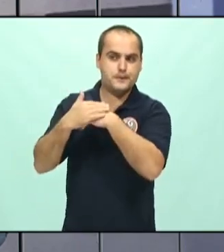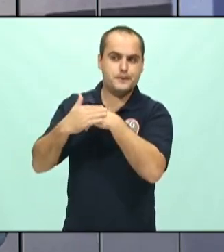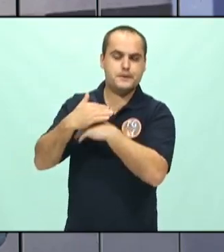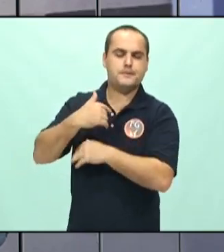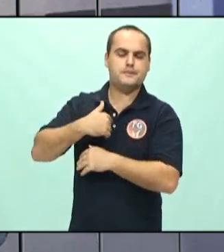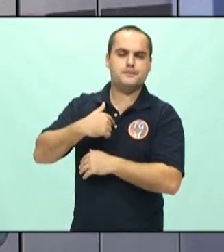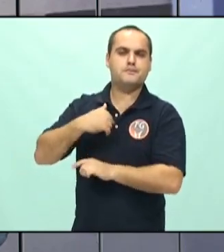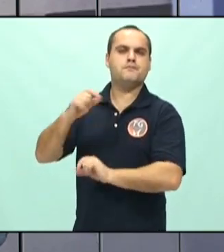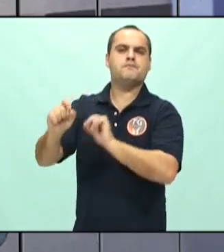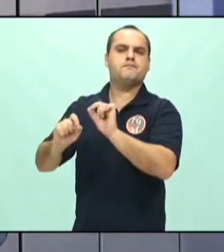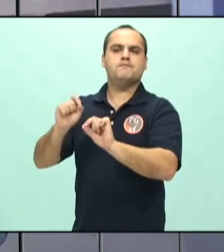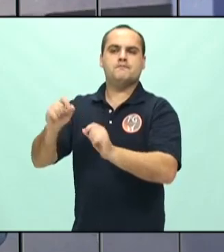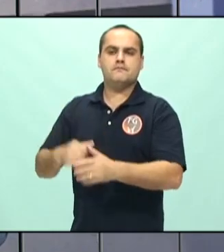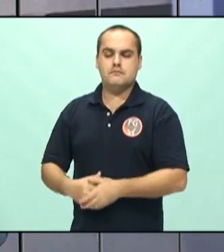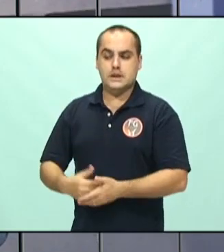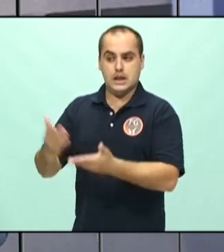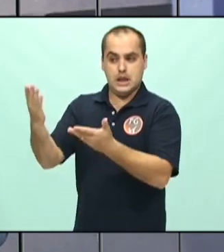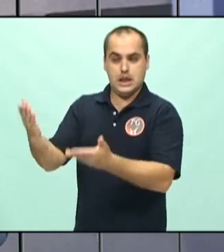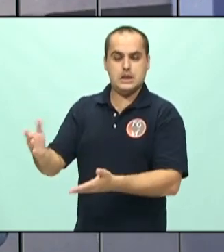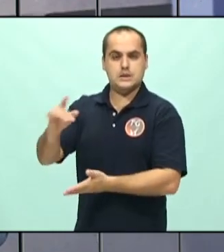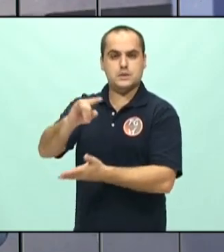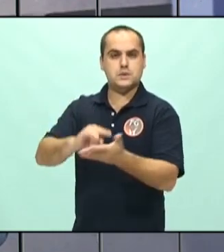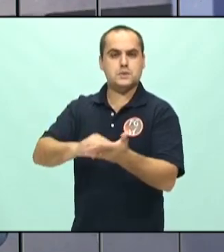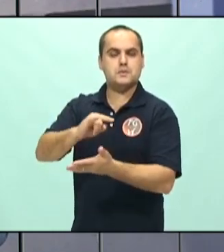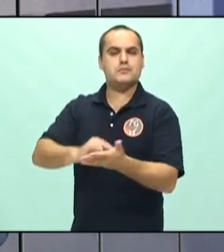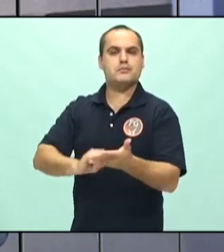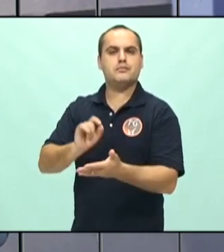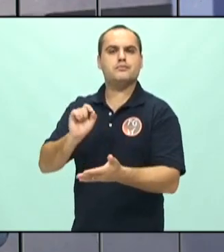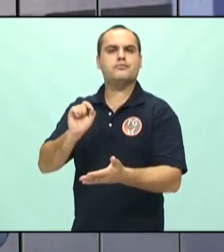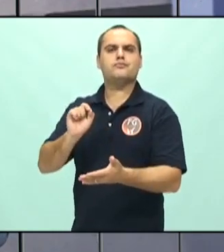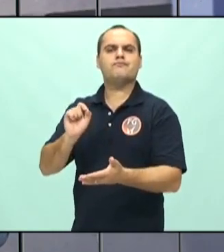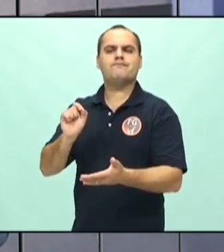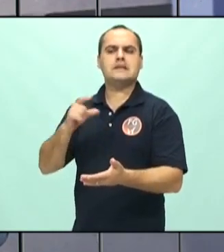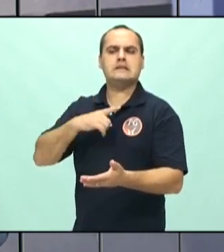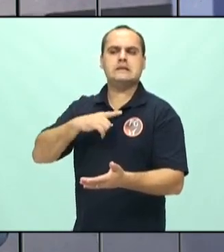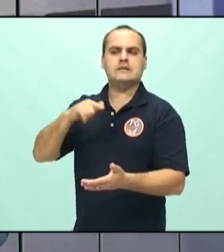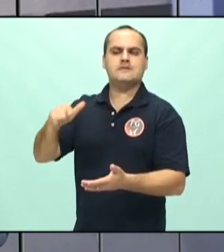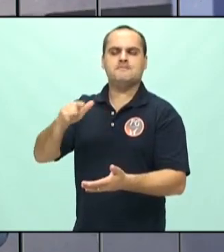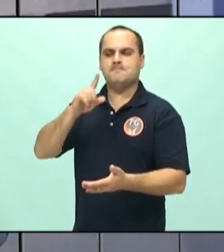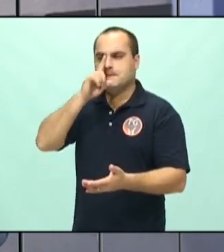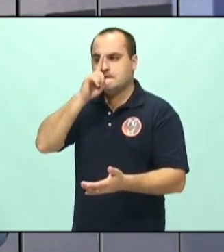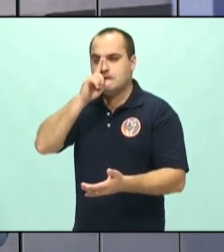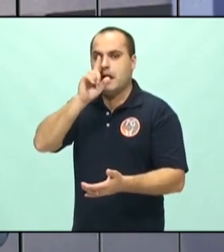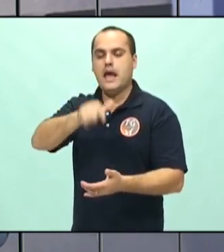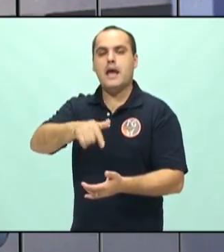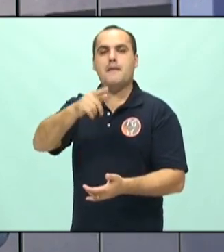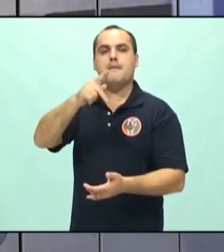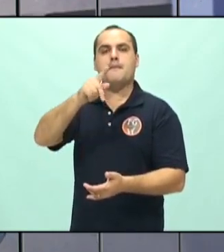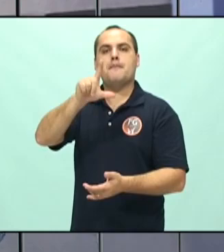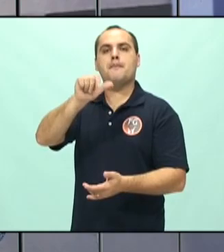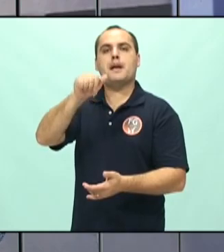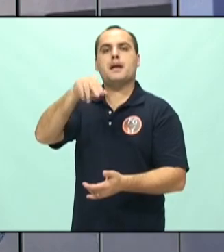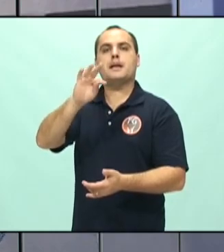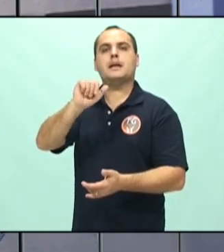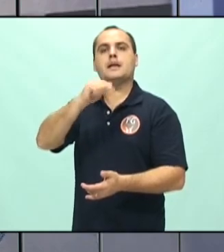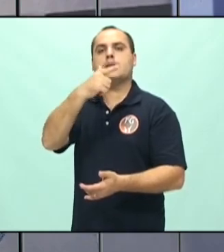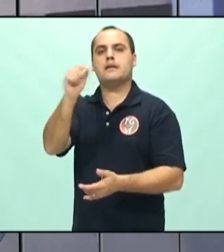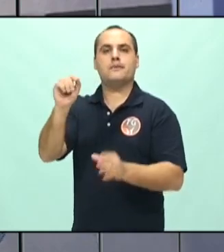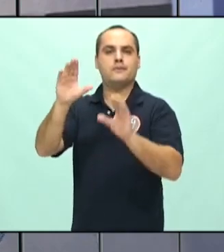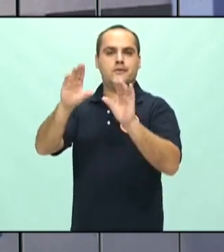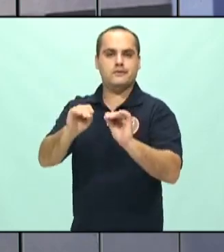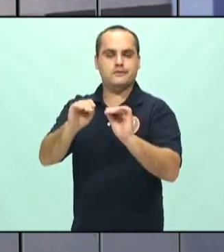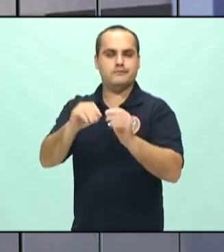aí nesse requerimento é o plantão à noite é simplesmente o telefone desligado